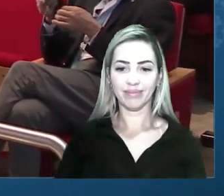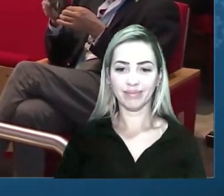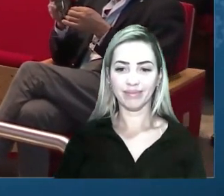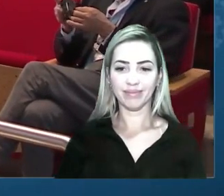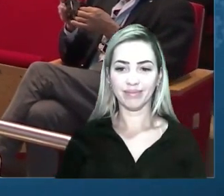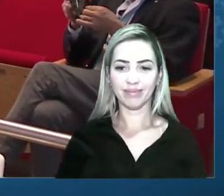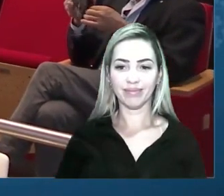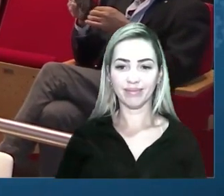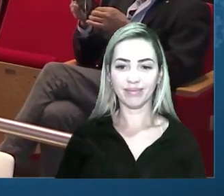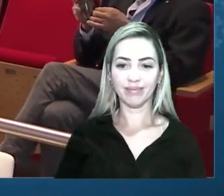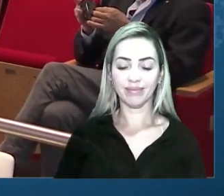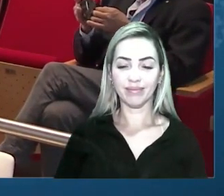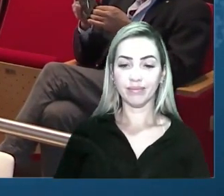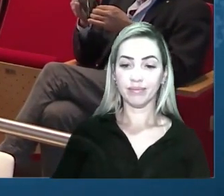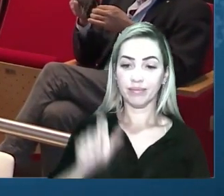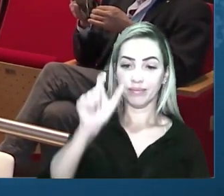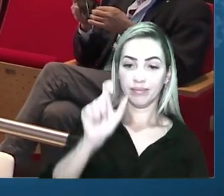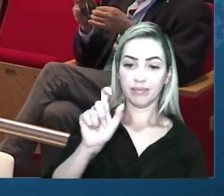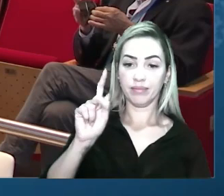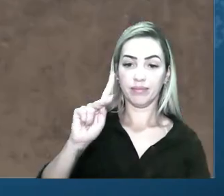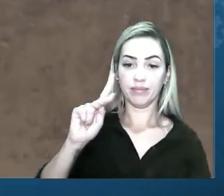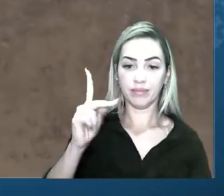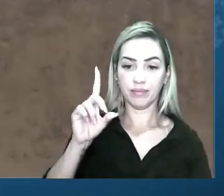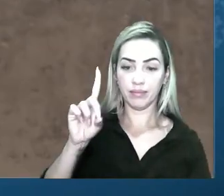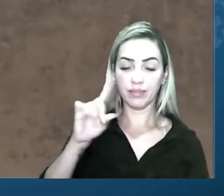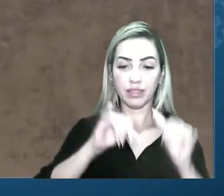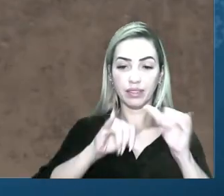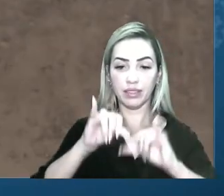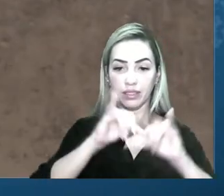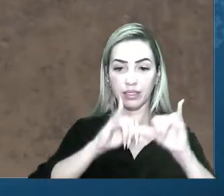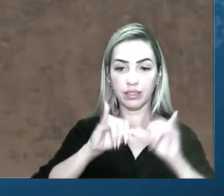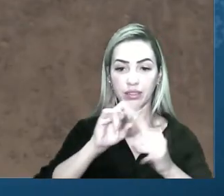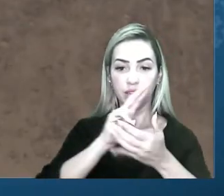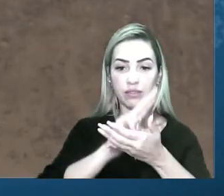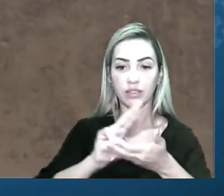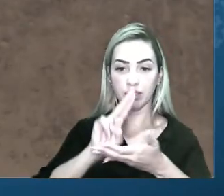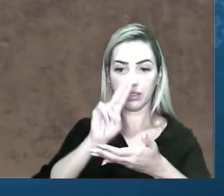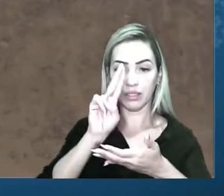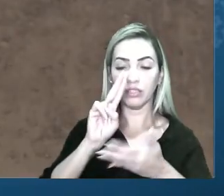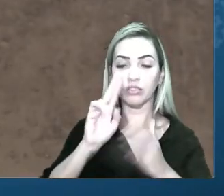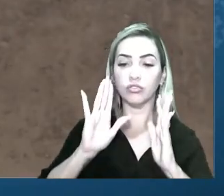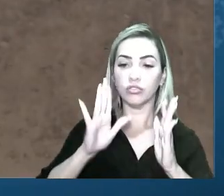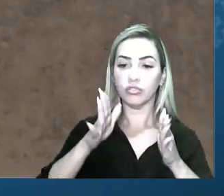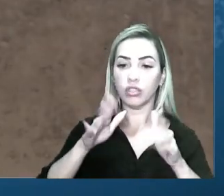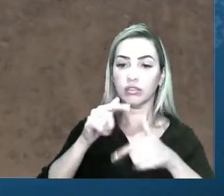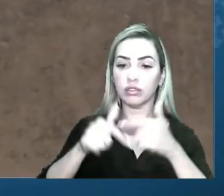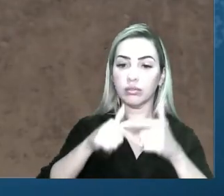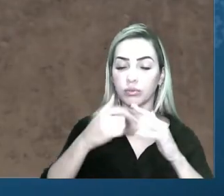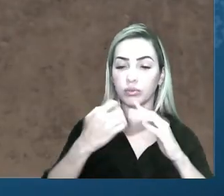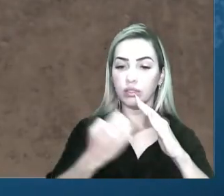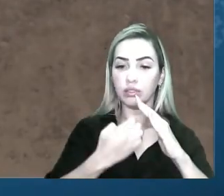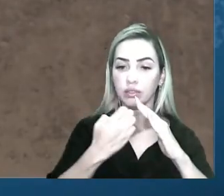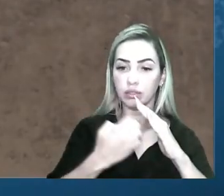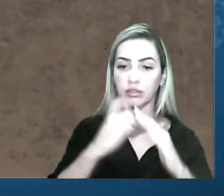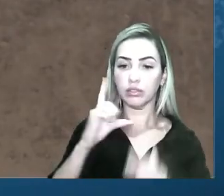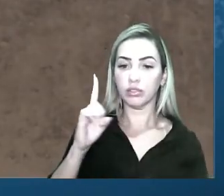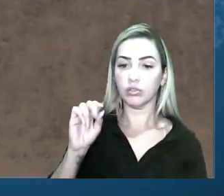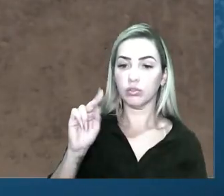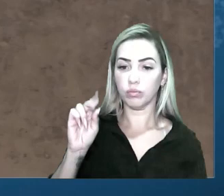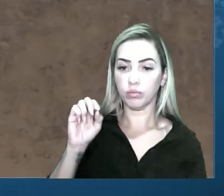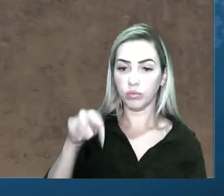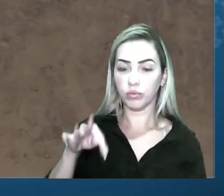Ele é PhD em Química pela Universidade de Michigan, já atuou em empresas como a DuPont Pharmaceuticals,